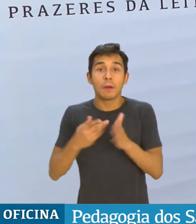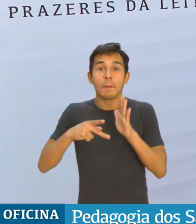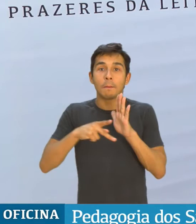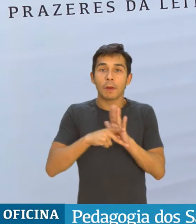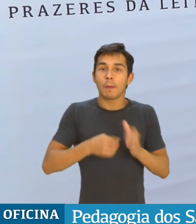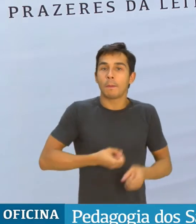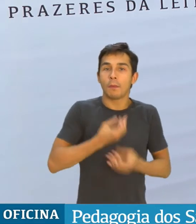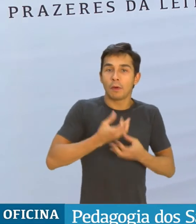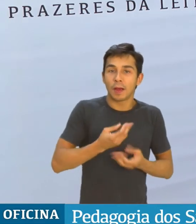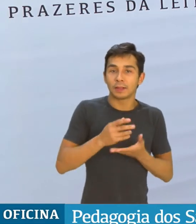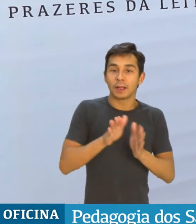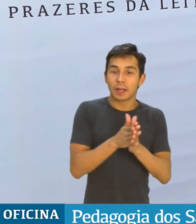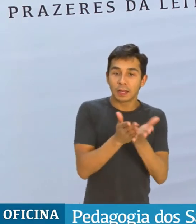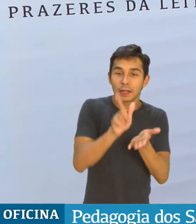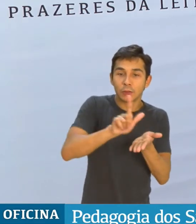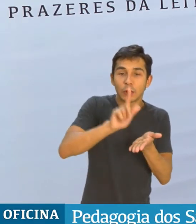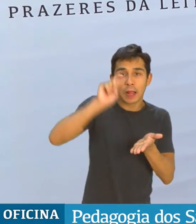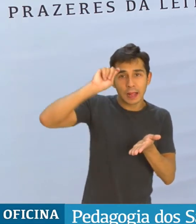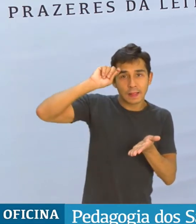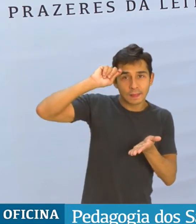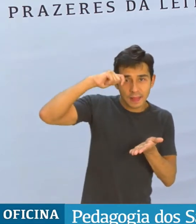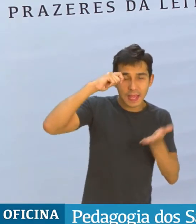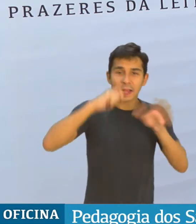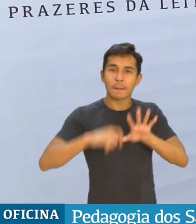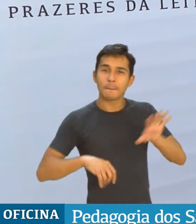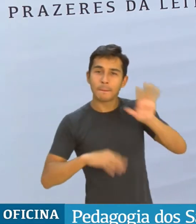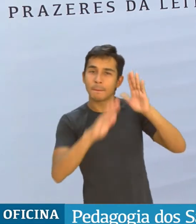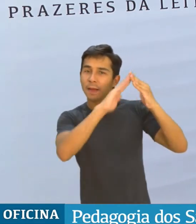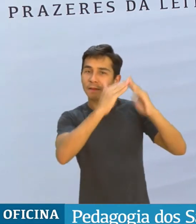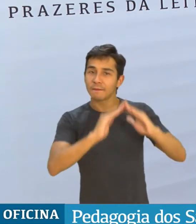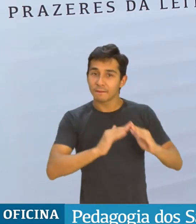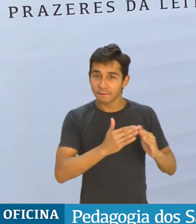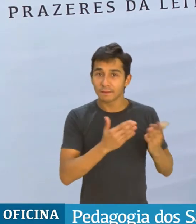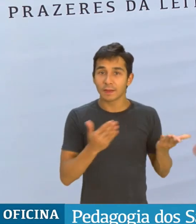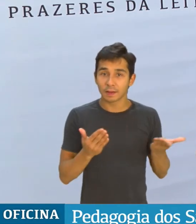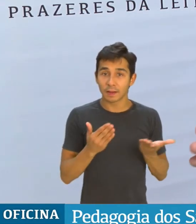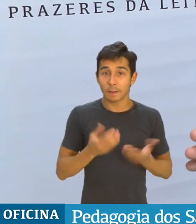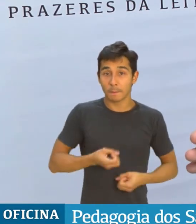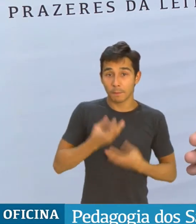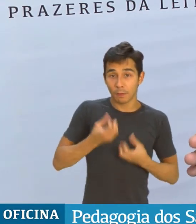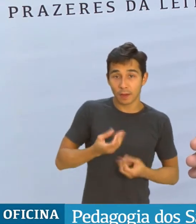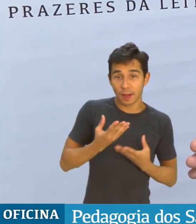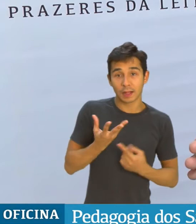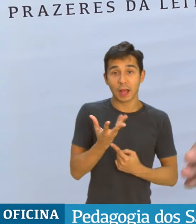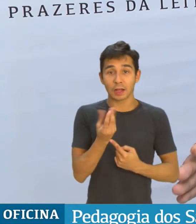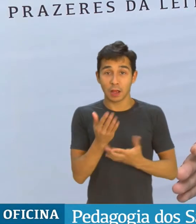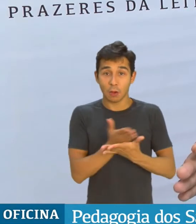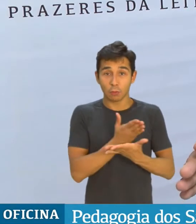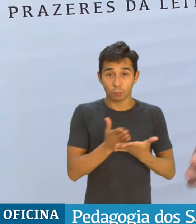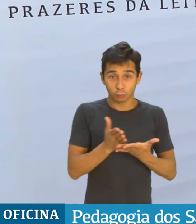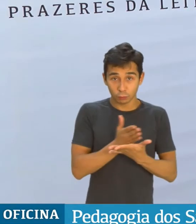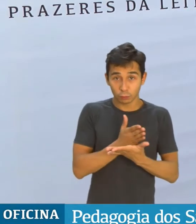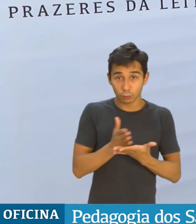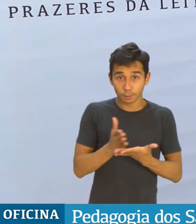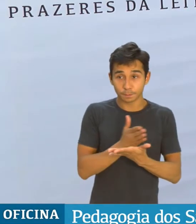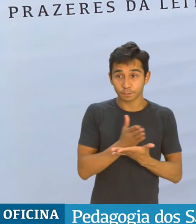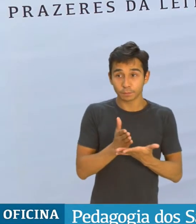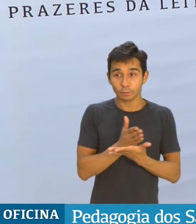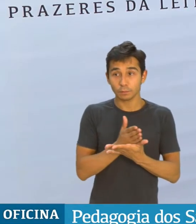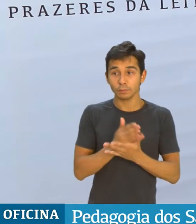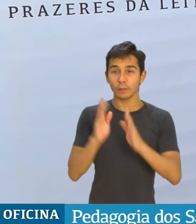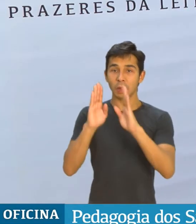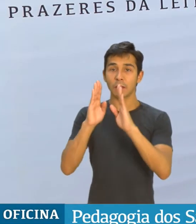negra, independente, marginal, periférica, poetas e escritores que nunca adentraram o universo de